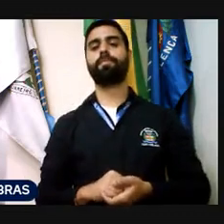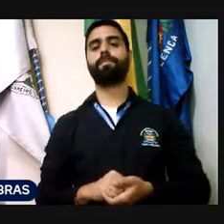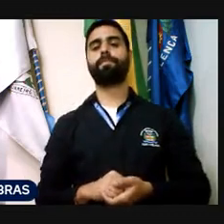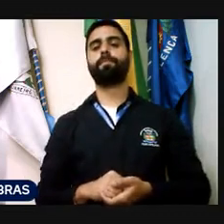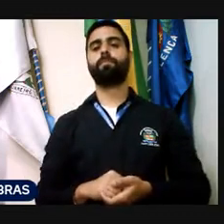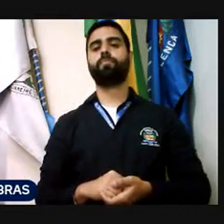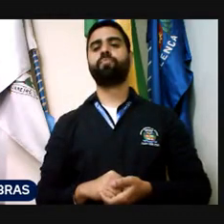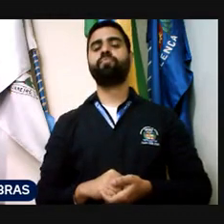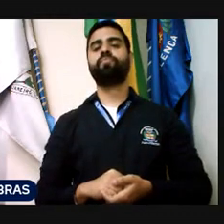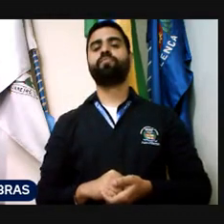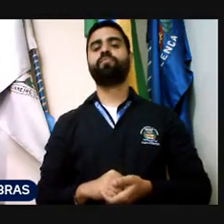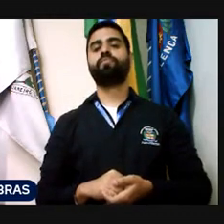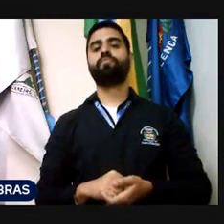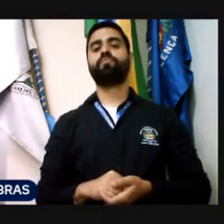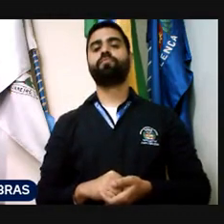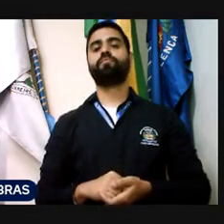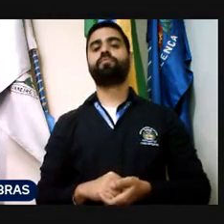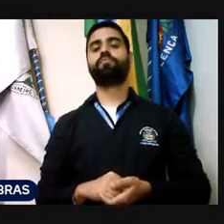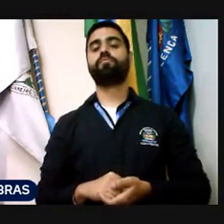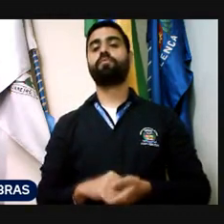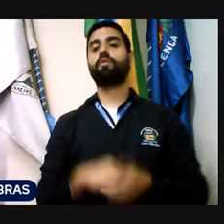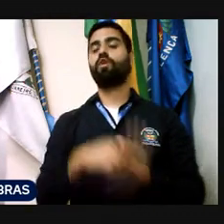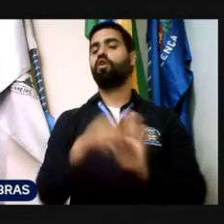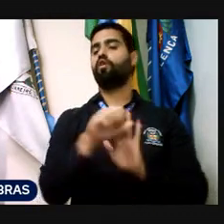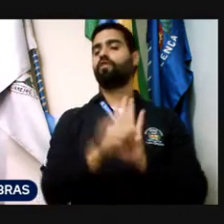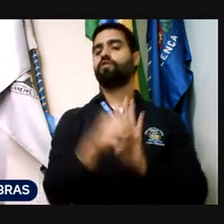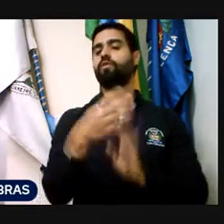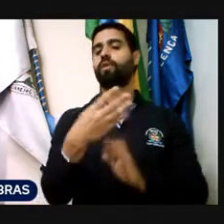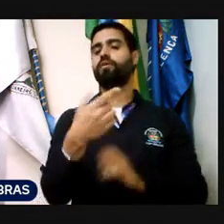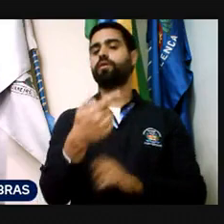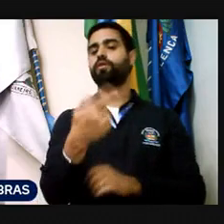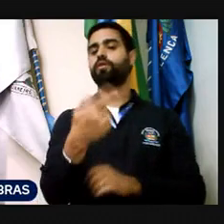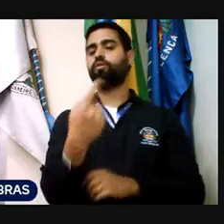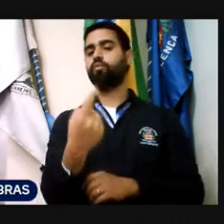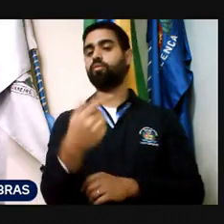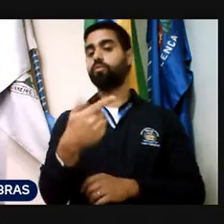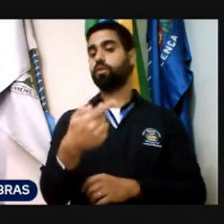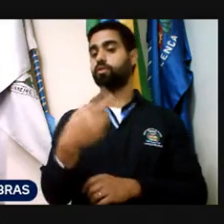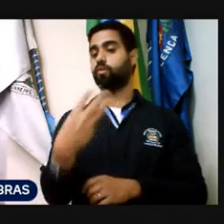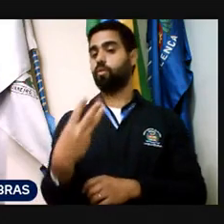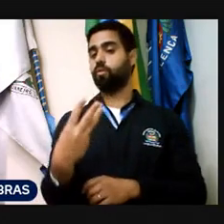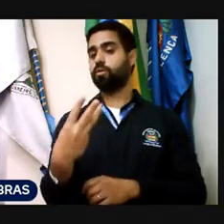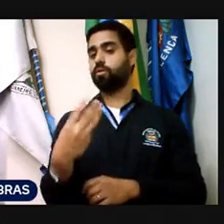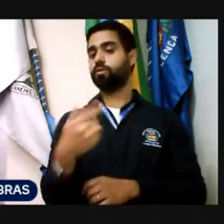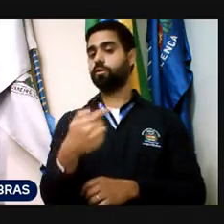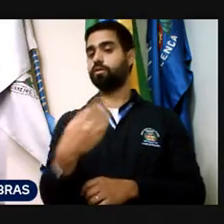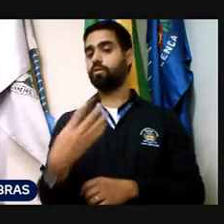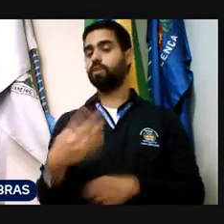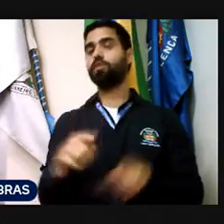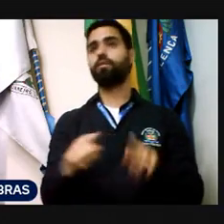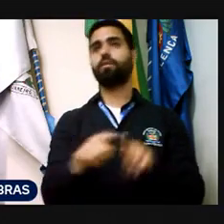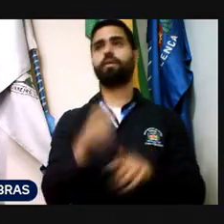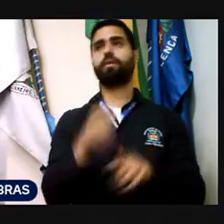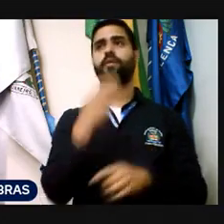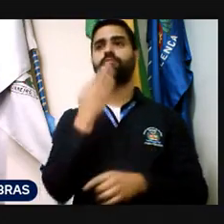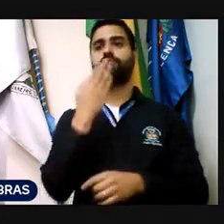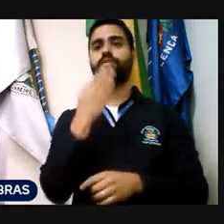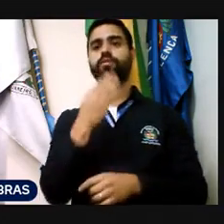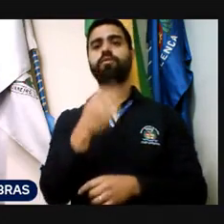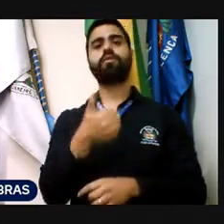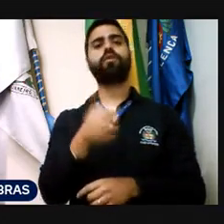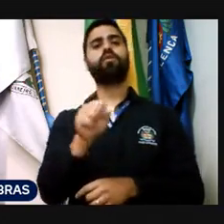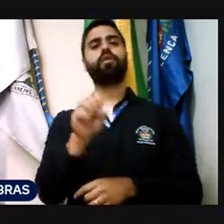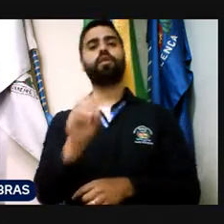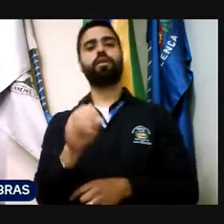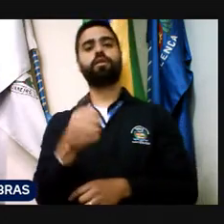13.415, 2021. Ofício 471, 474, requerimentos 180 e 177.